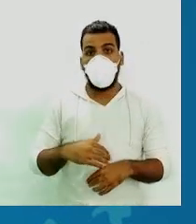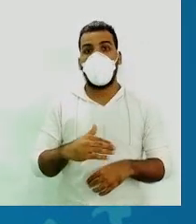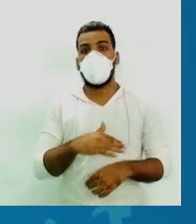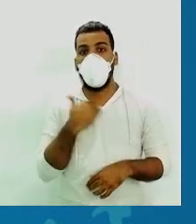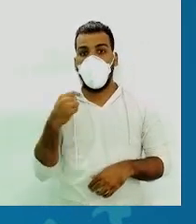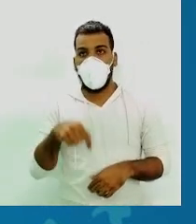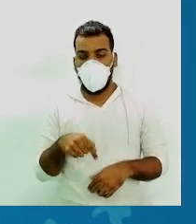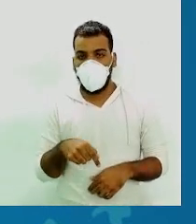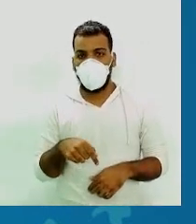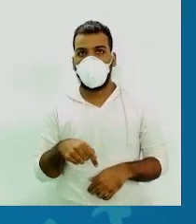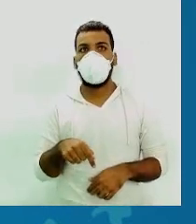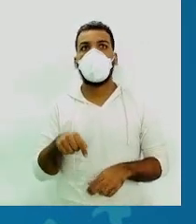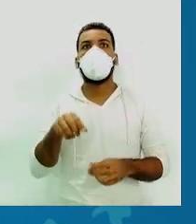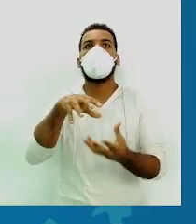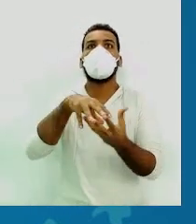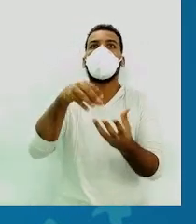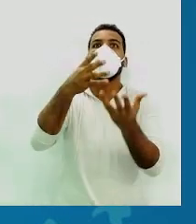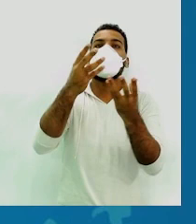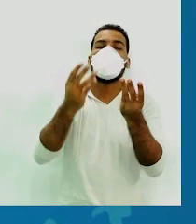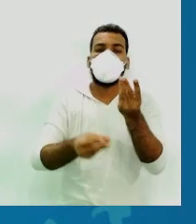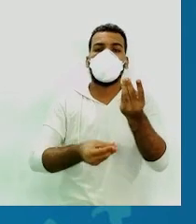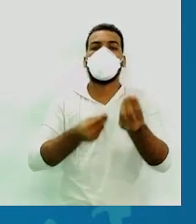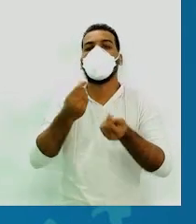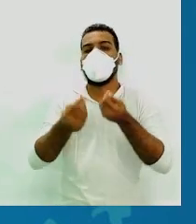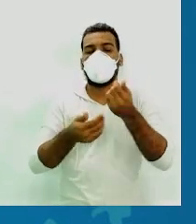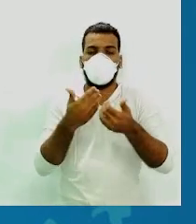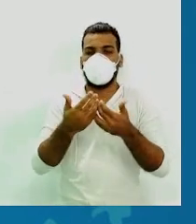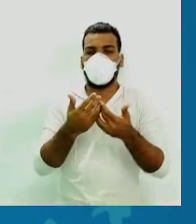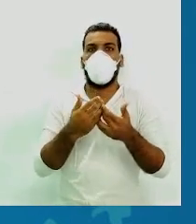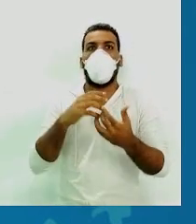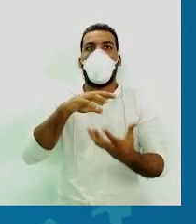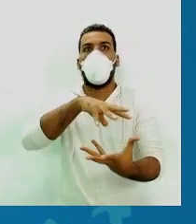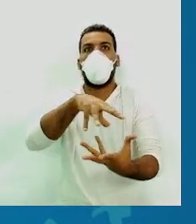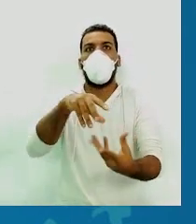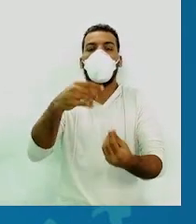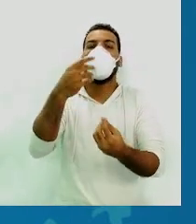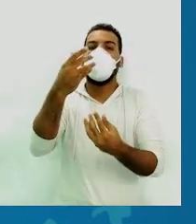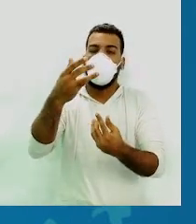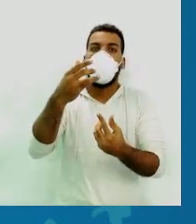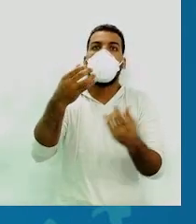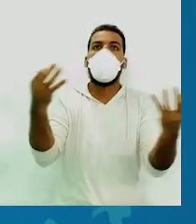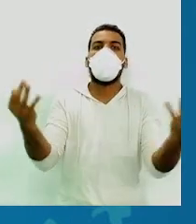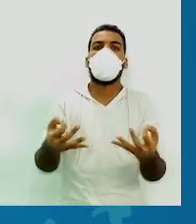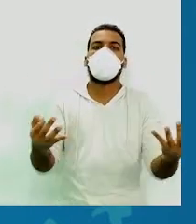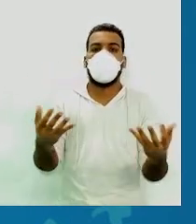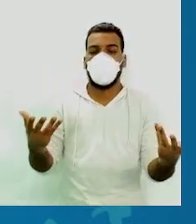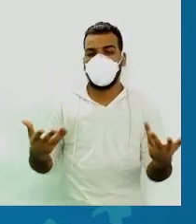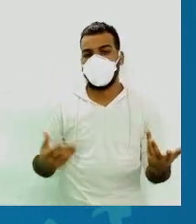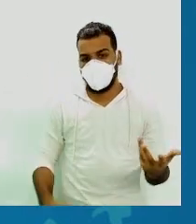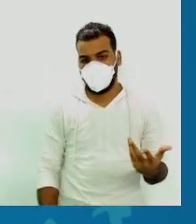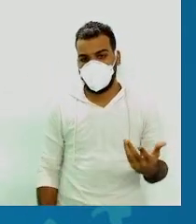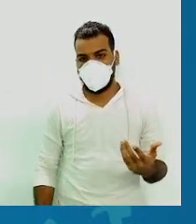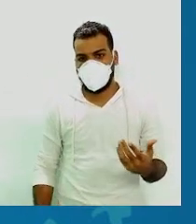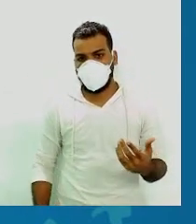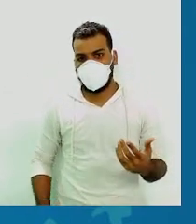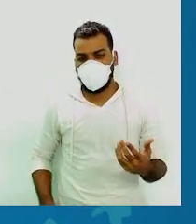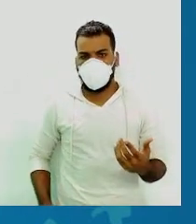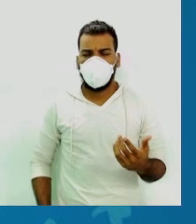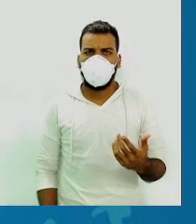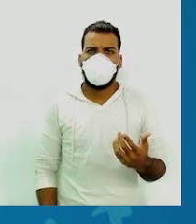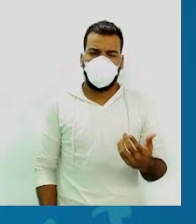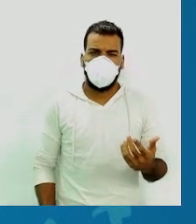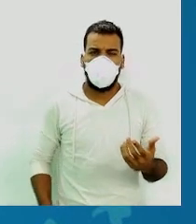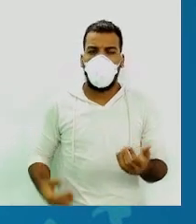sua alma, no olhar de Platão, vai até o mundo ideal, aquele mundo da perfeição. Mas será que hoje, vem aqui